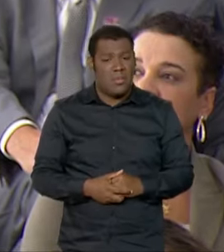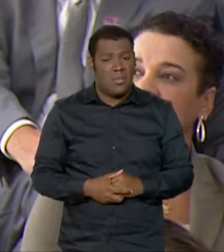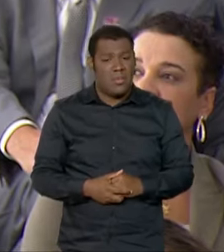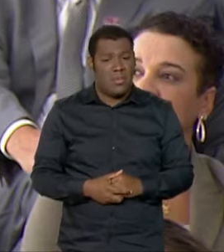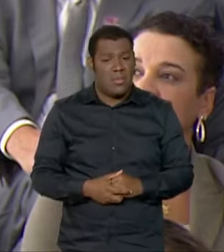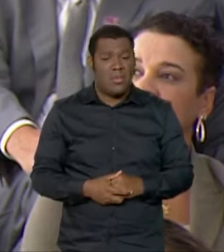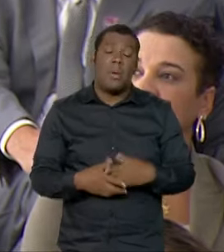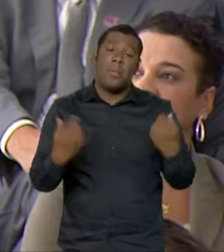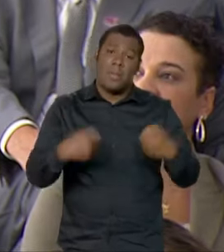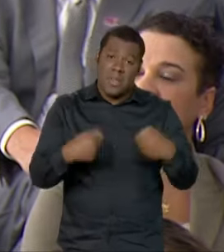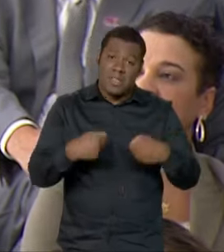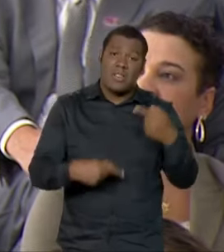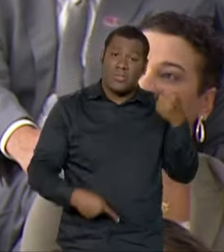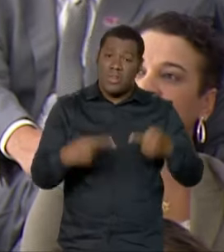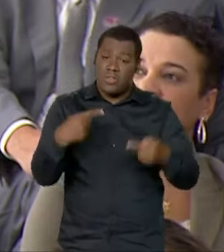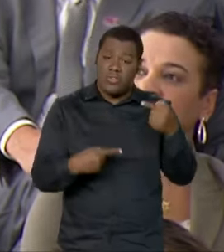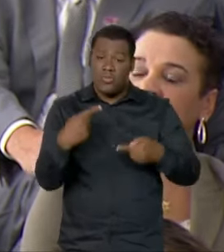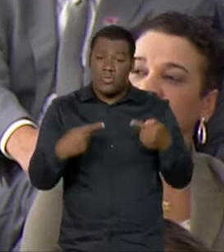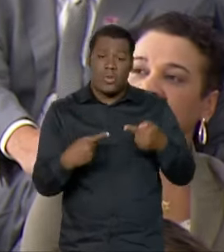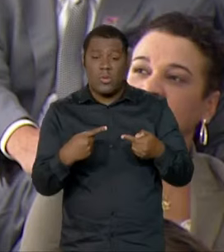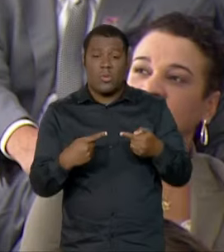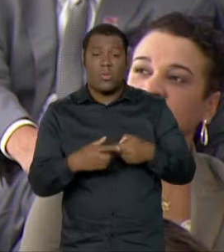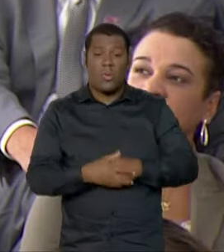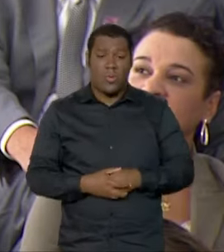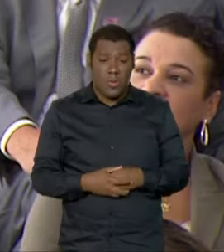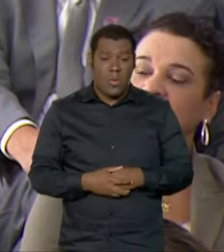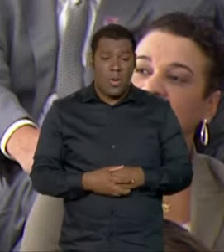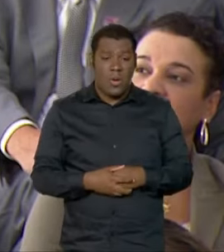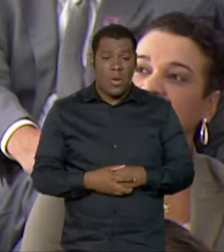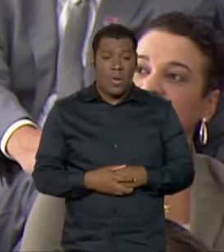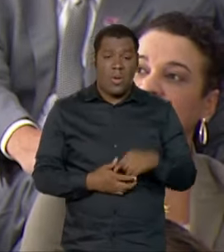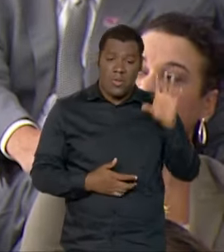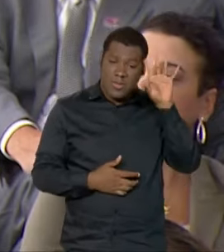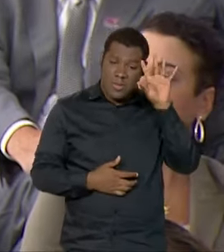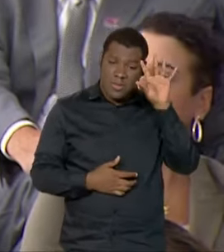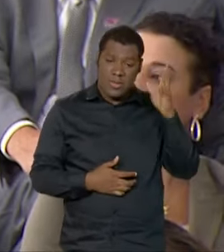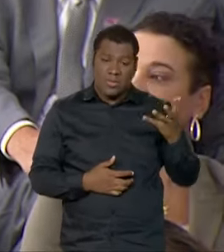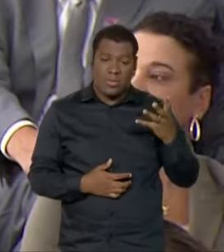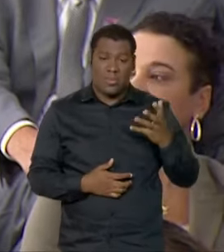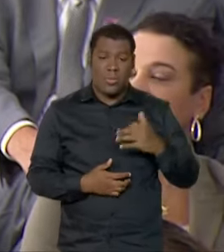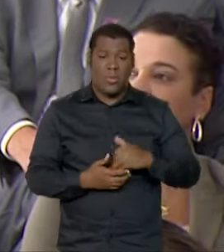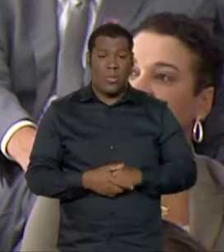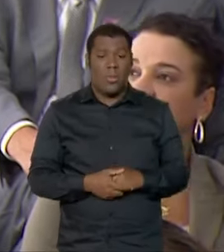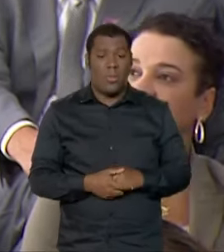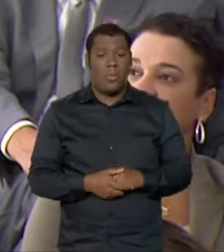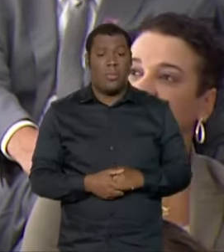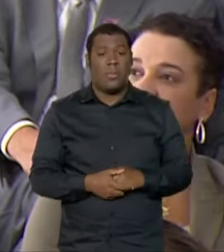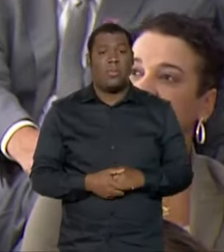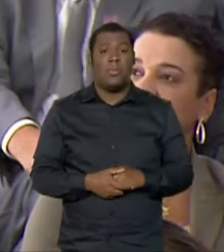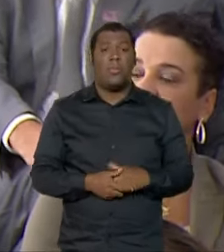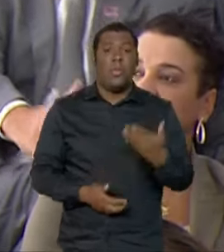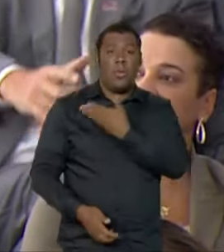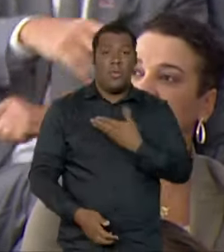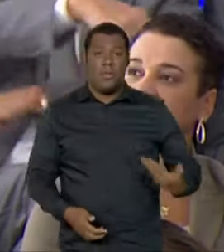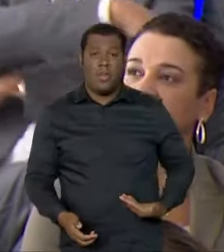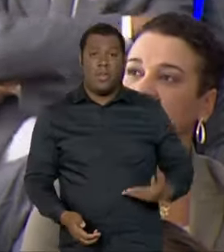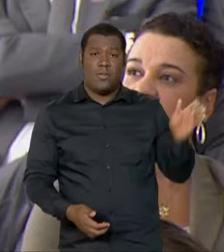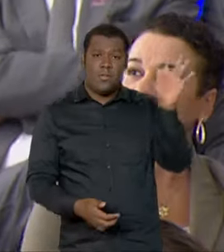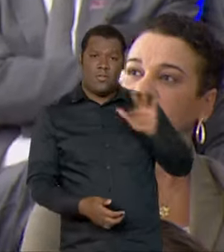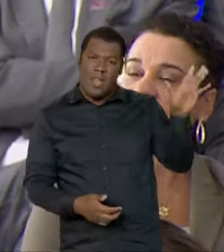feito a discussão necessária para a gente chegar à conclusão que ter. Aqui no governo federal é